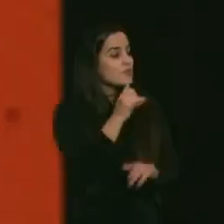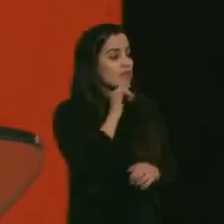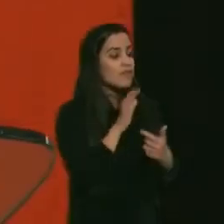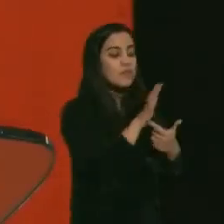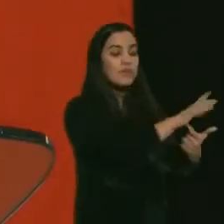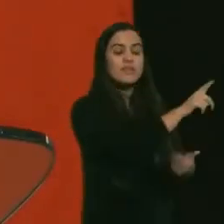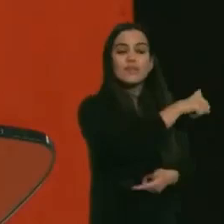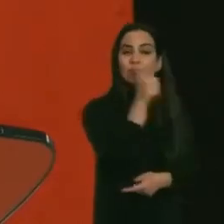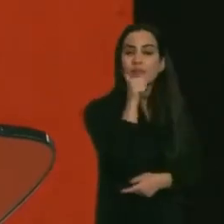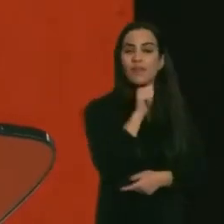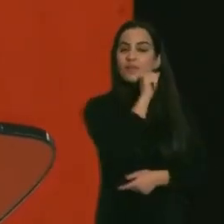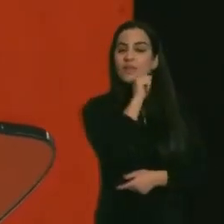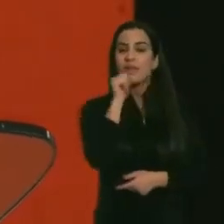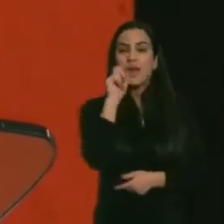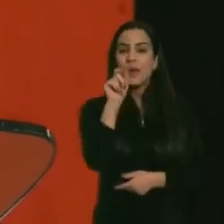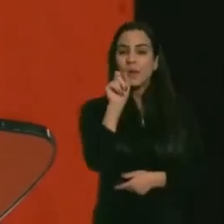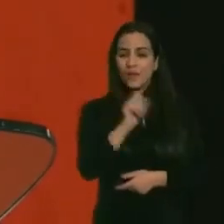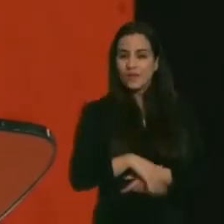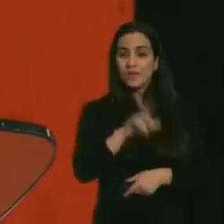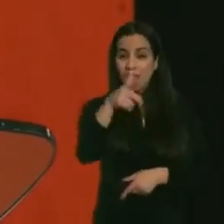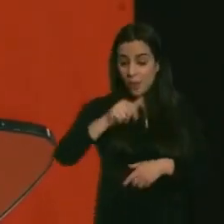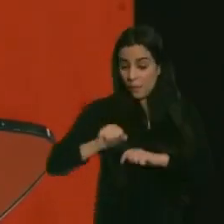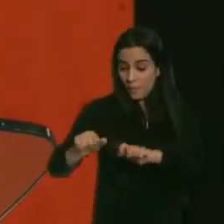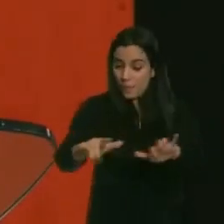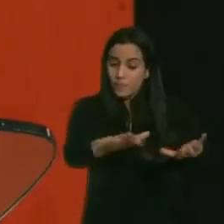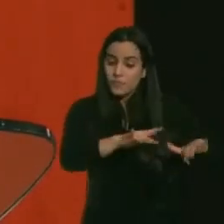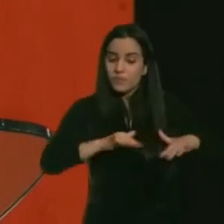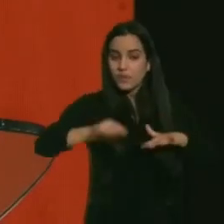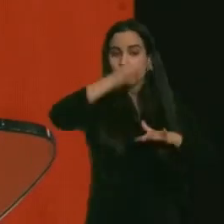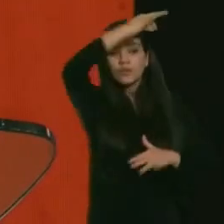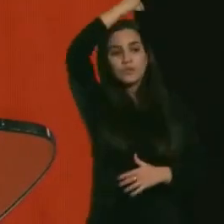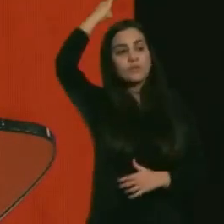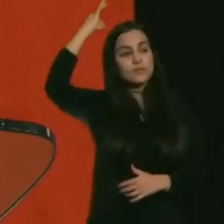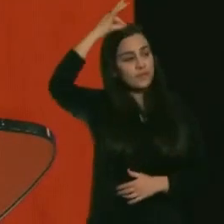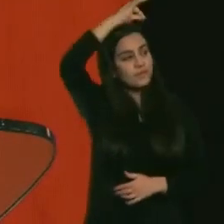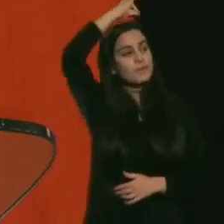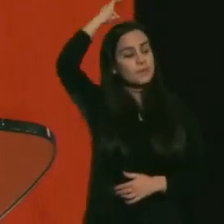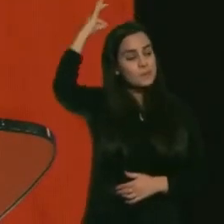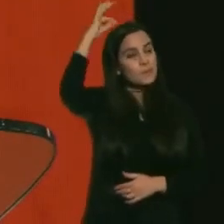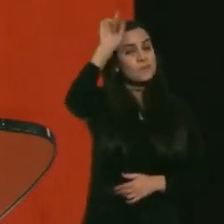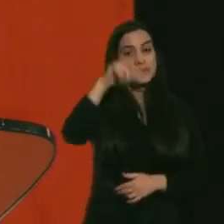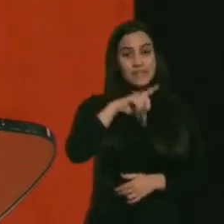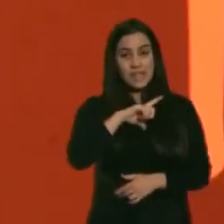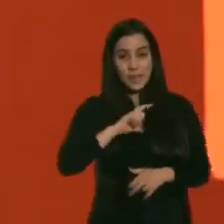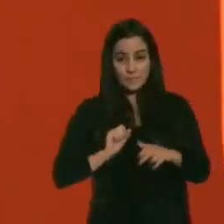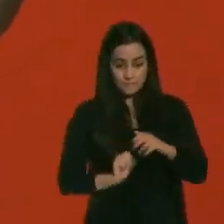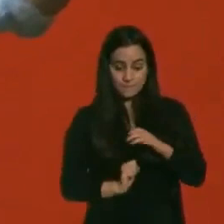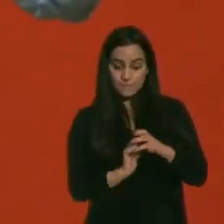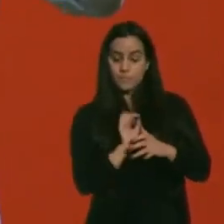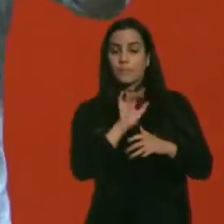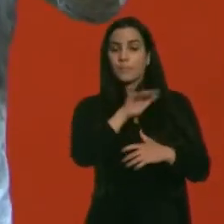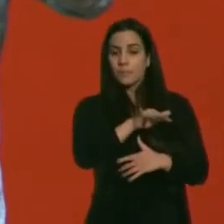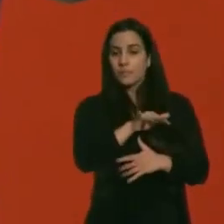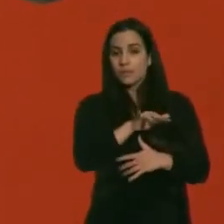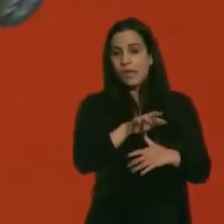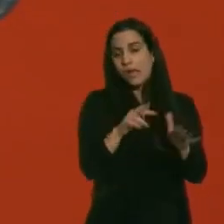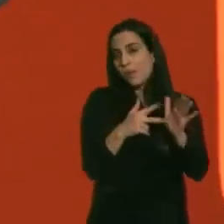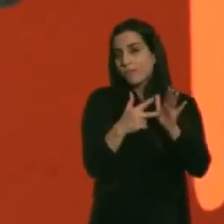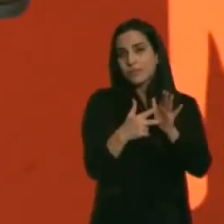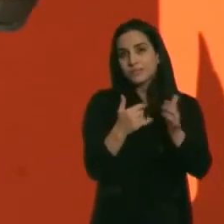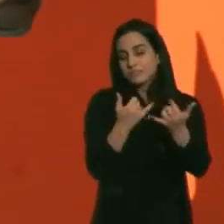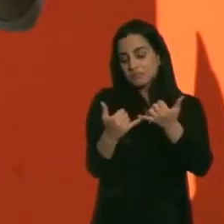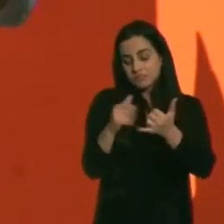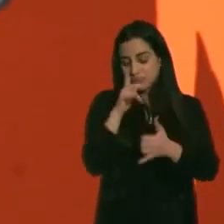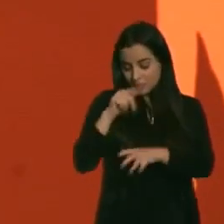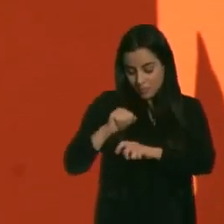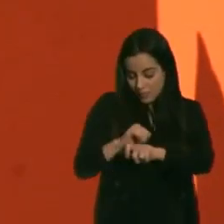apresentando àquela mulher esse movimento do Espírito que age dentro de nós como um rio que traz